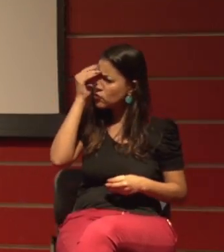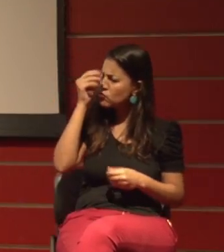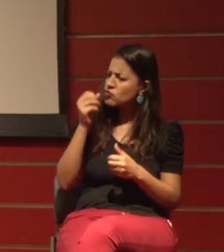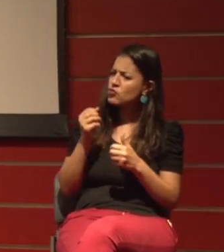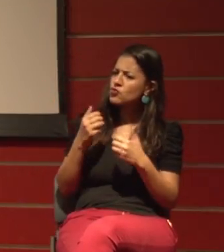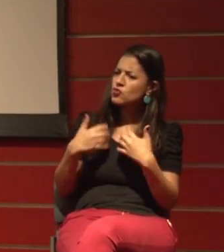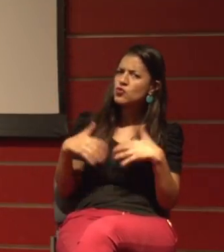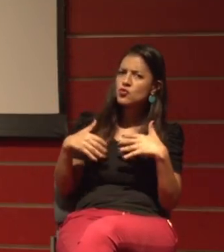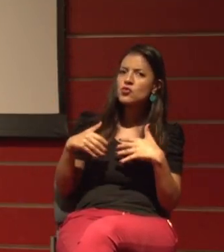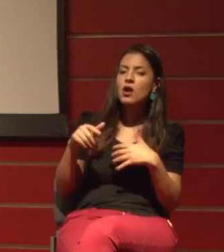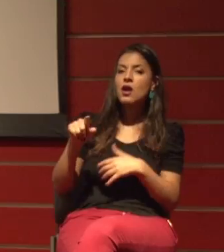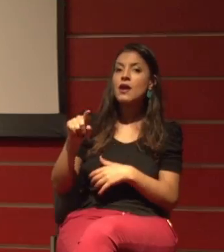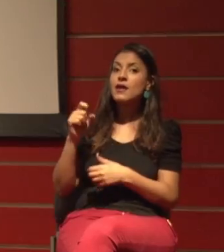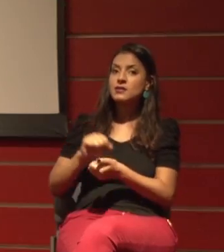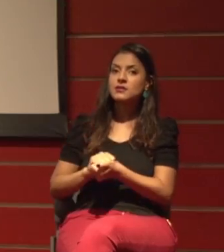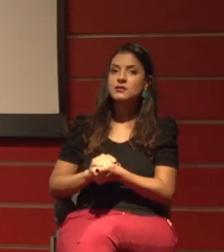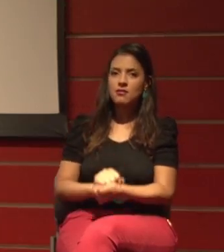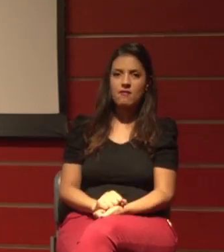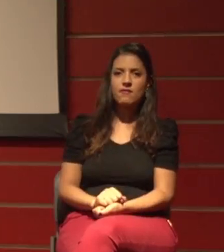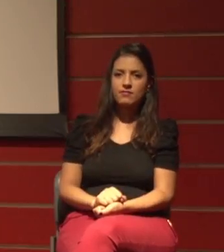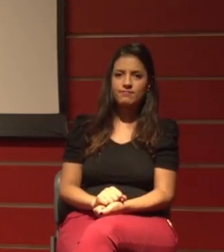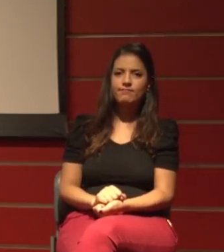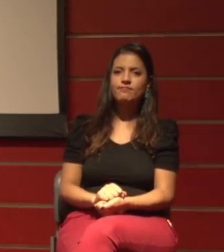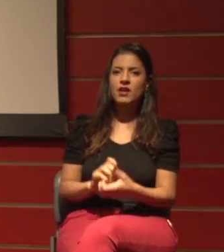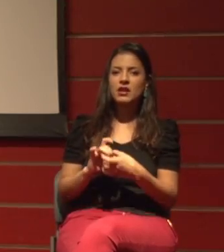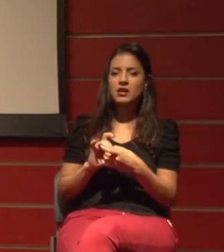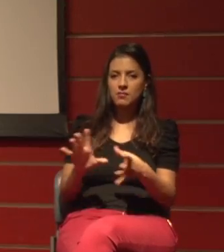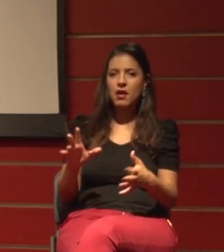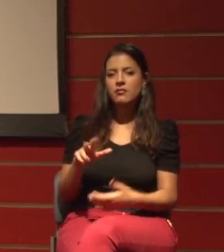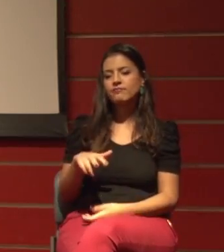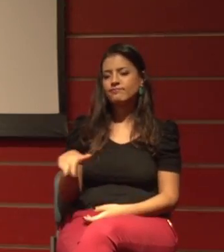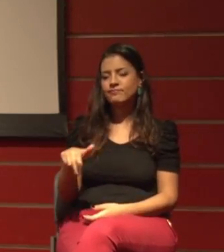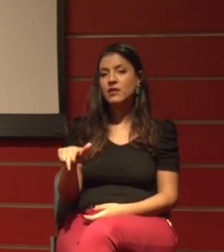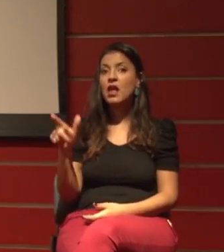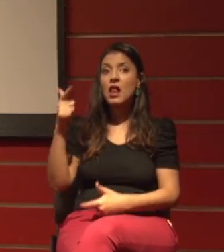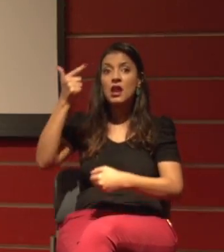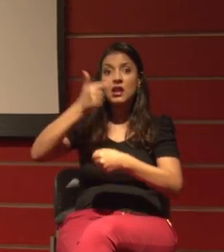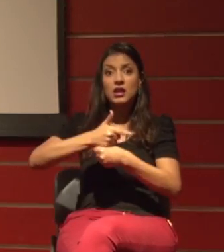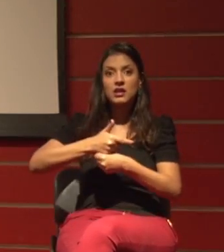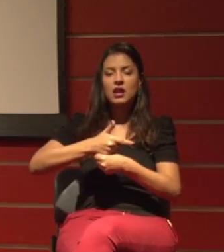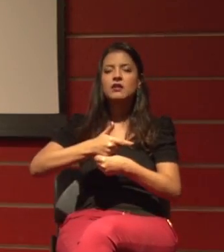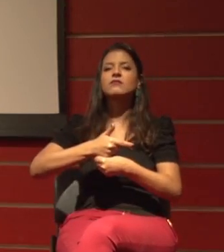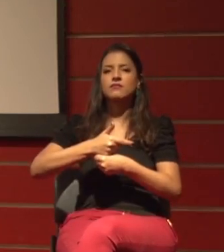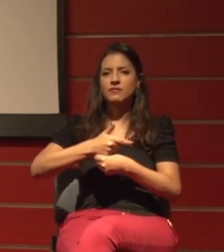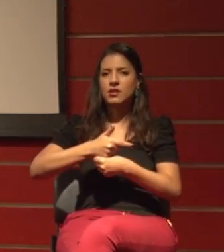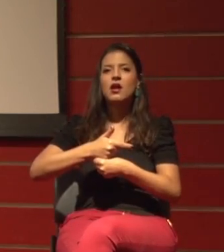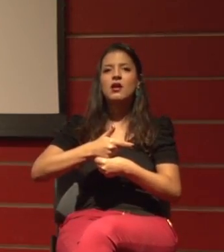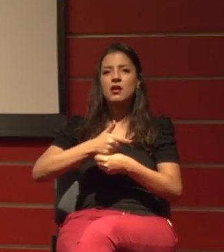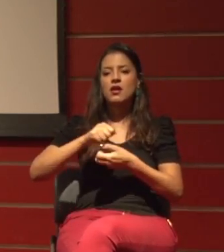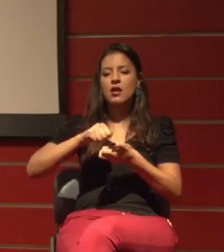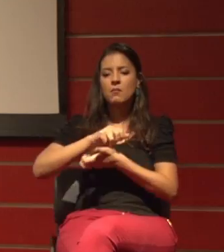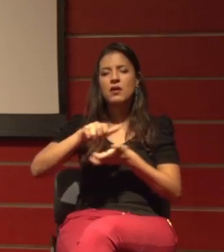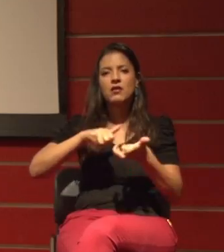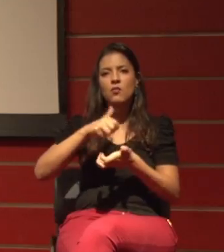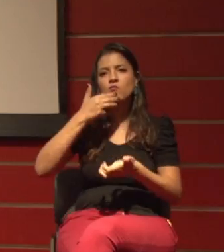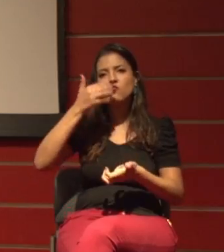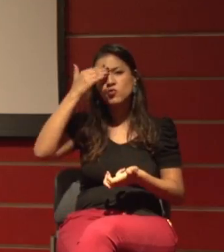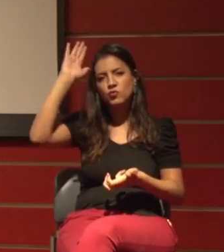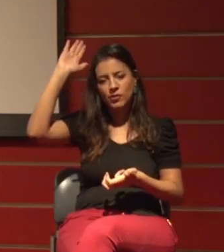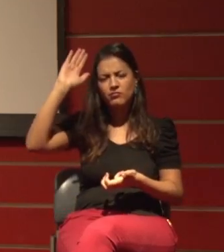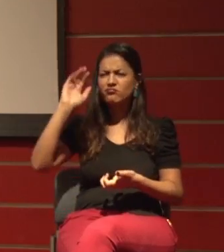ex-escrava liberta e líder de uma rebelião muçulmana né quando a gente pensa numa sociedade